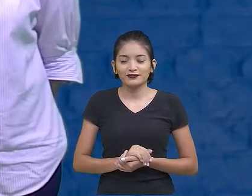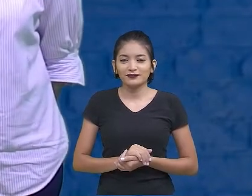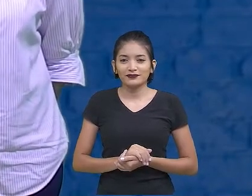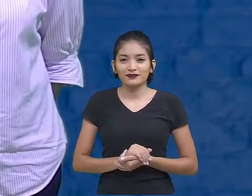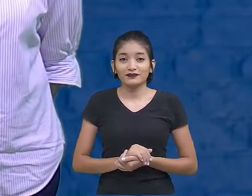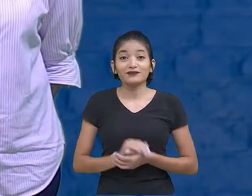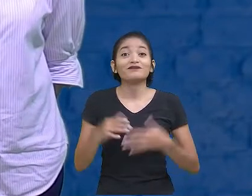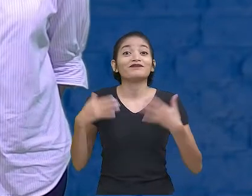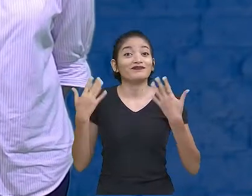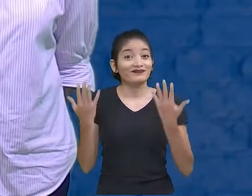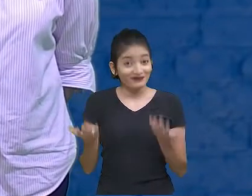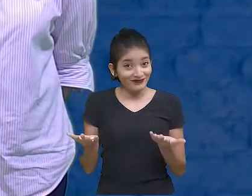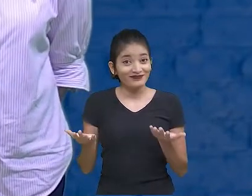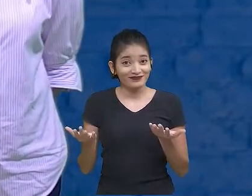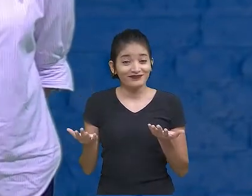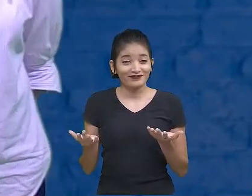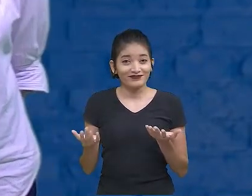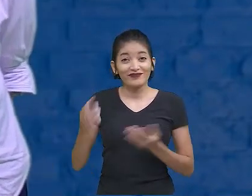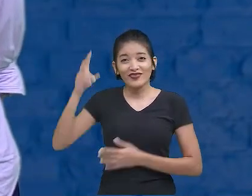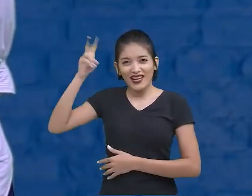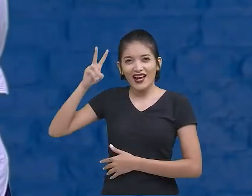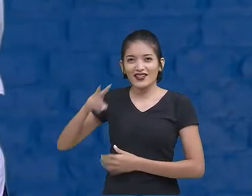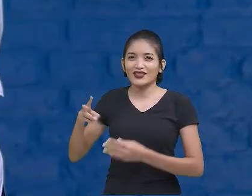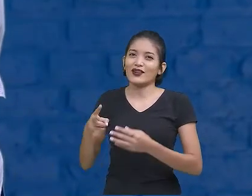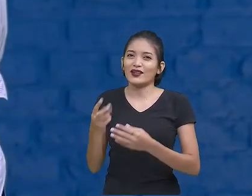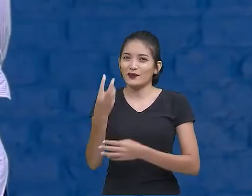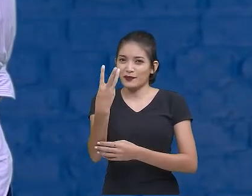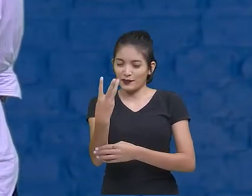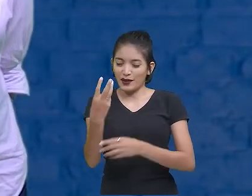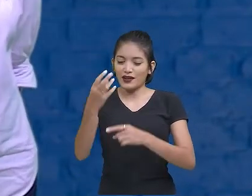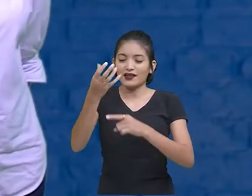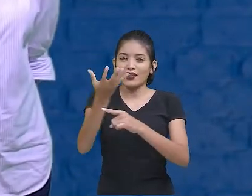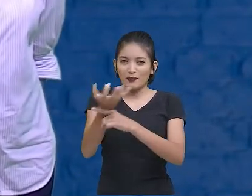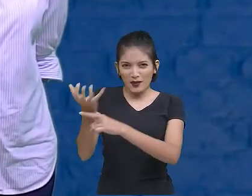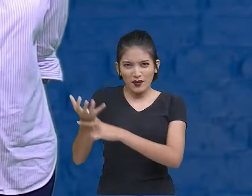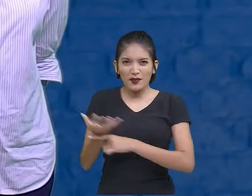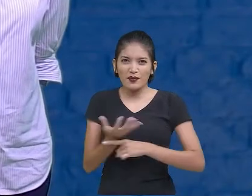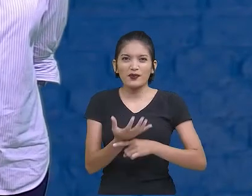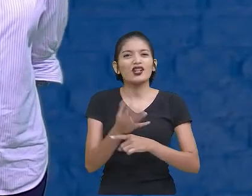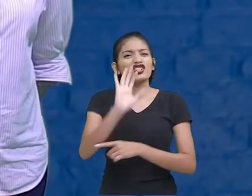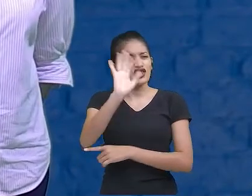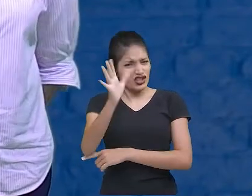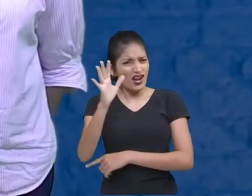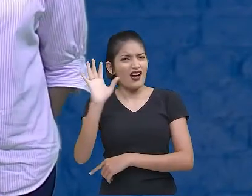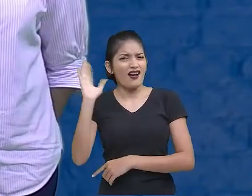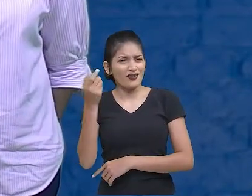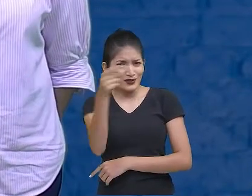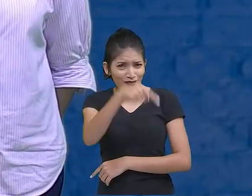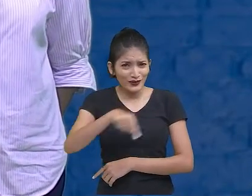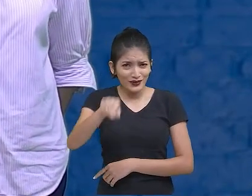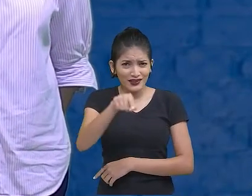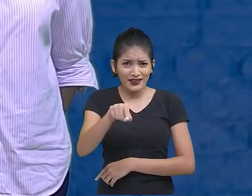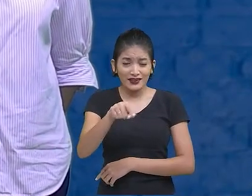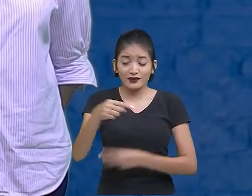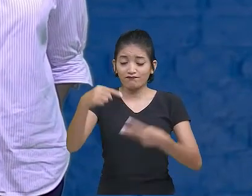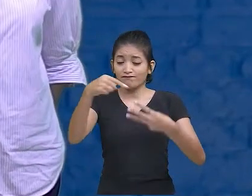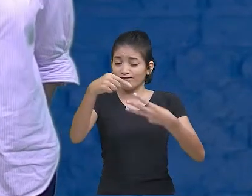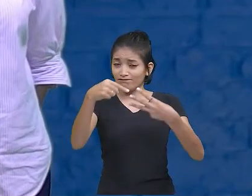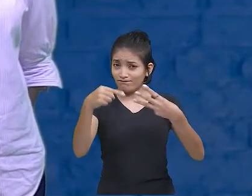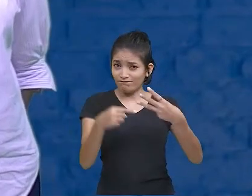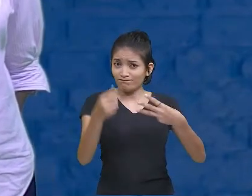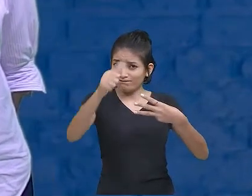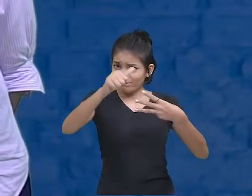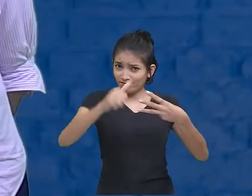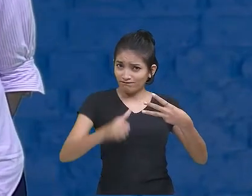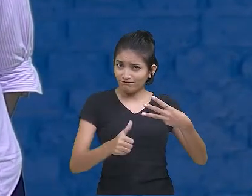E aí, meus amores, com a historinha das 3 peneiras, já aconteceu com vocês? Das 3 peneiras, a